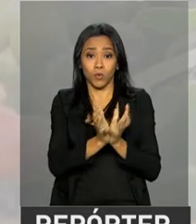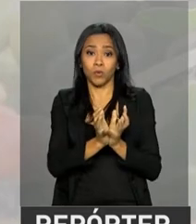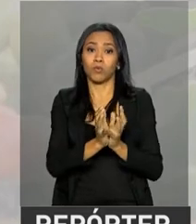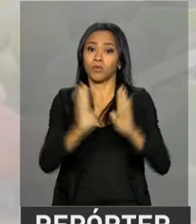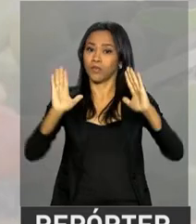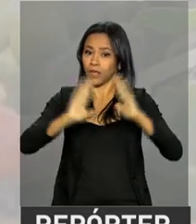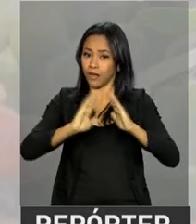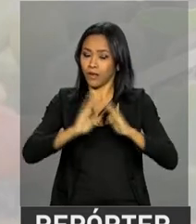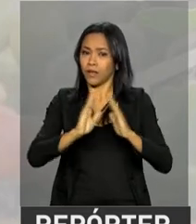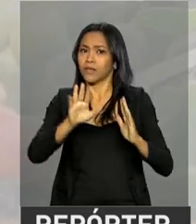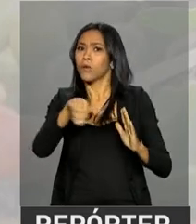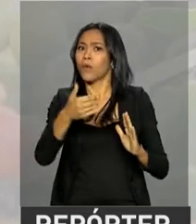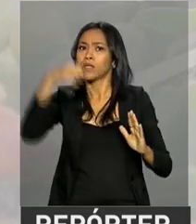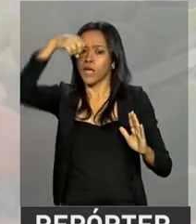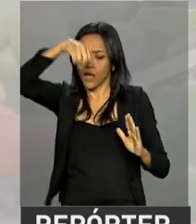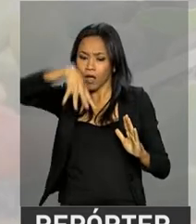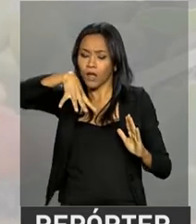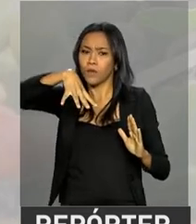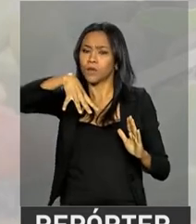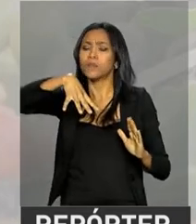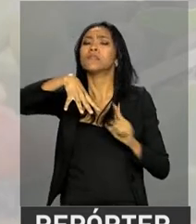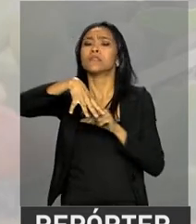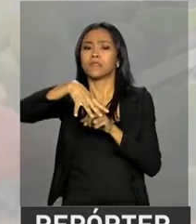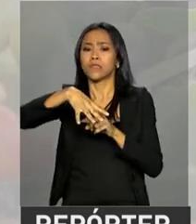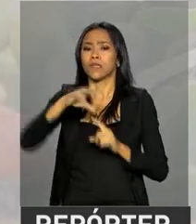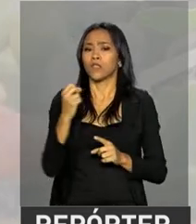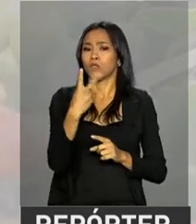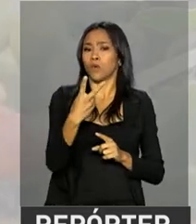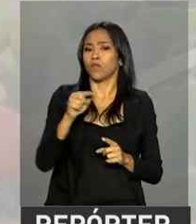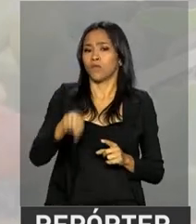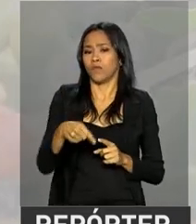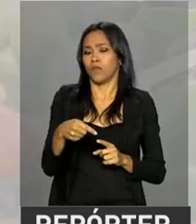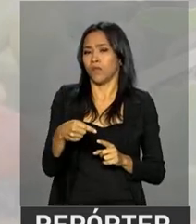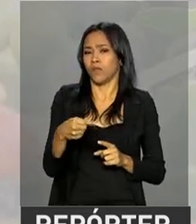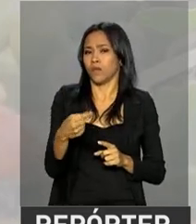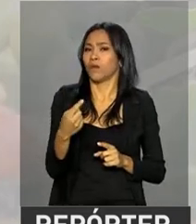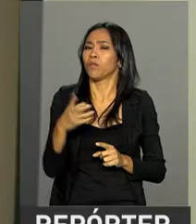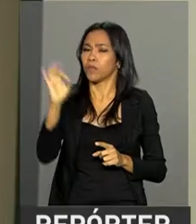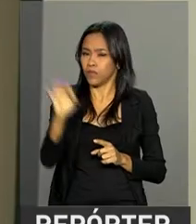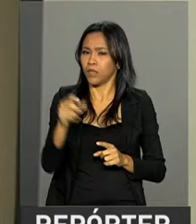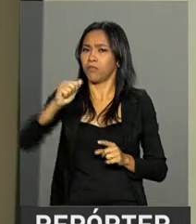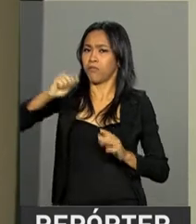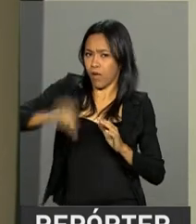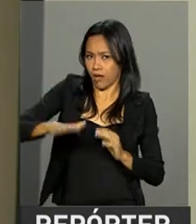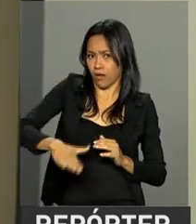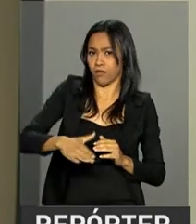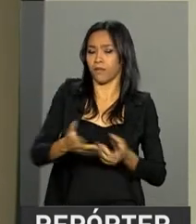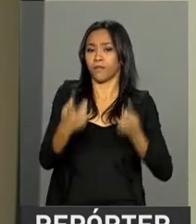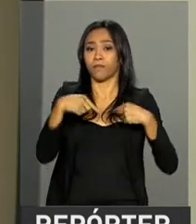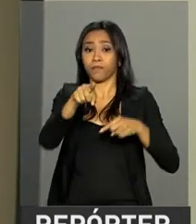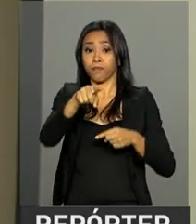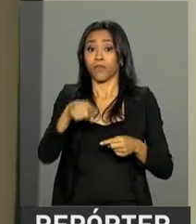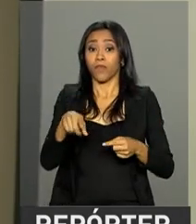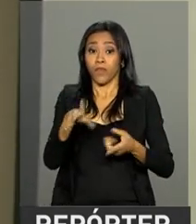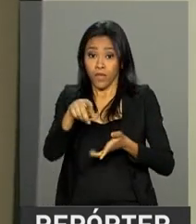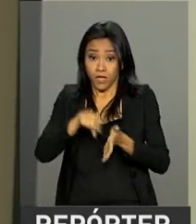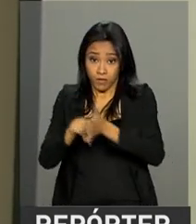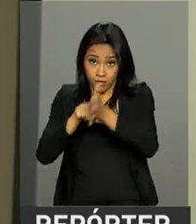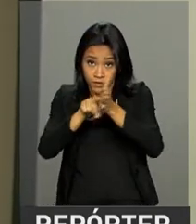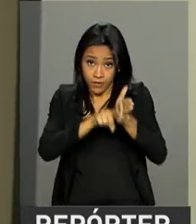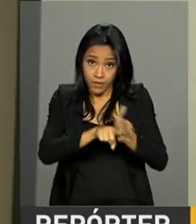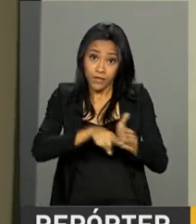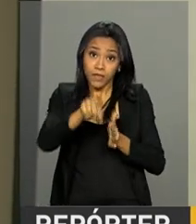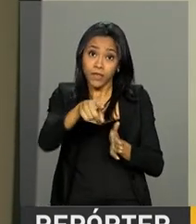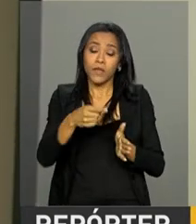setembro quando a conta de luz ficou cerca de quase 2 e meio por cento mais barata cujo nome vem mostrando na economia como um todo